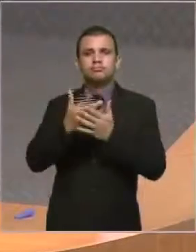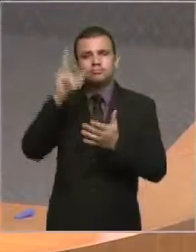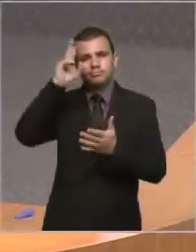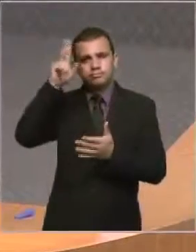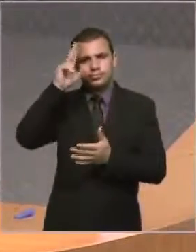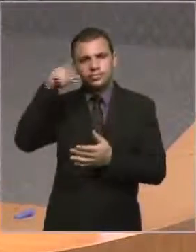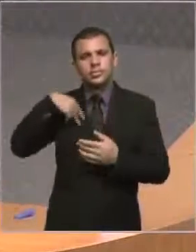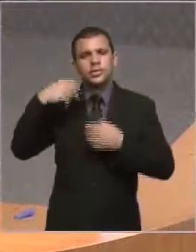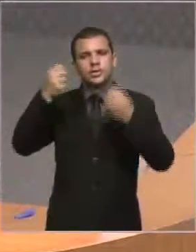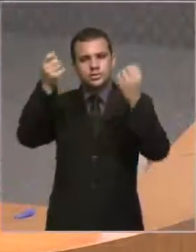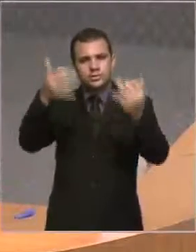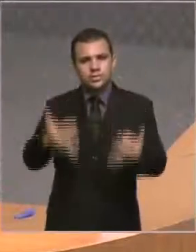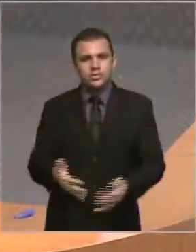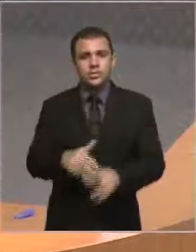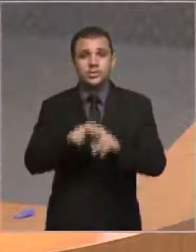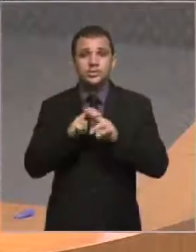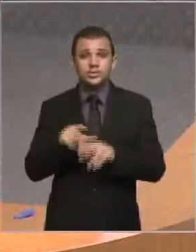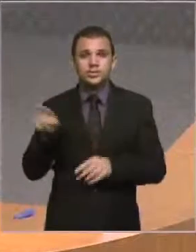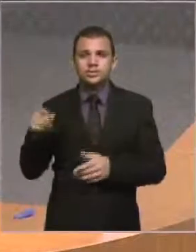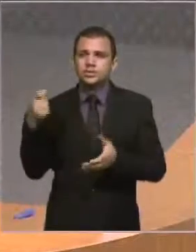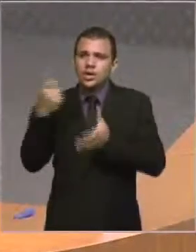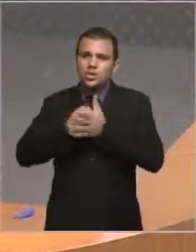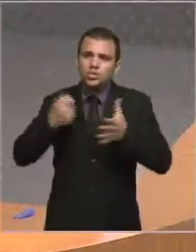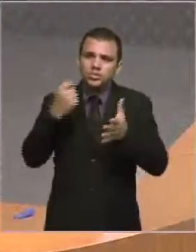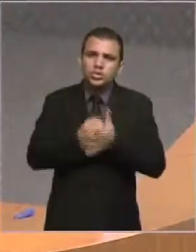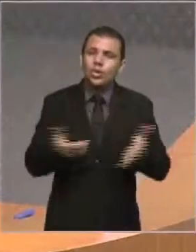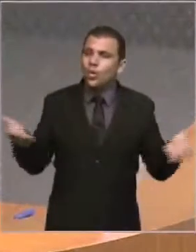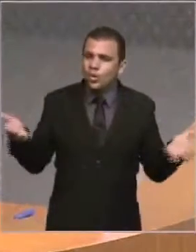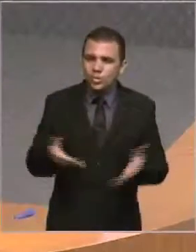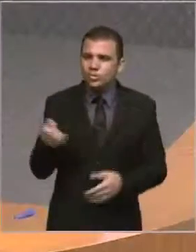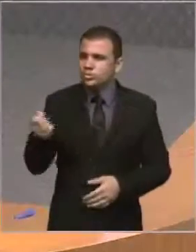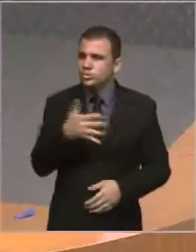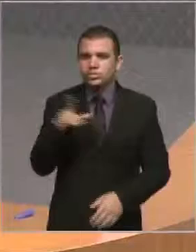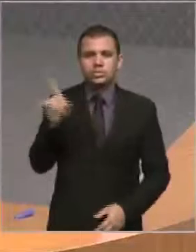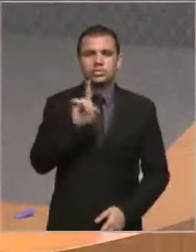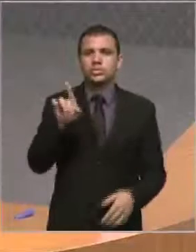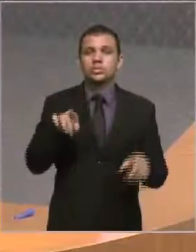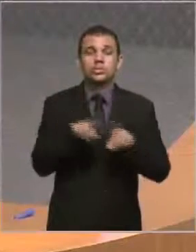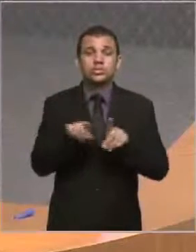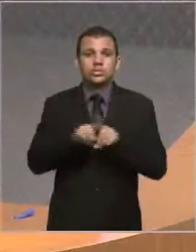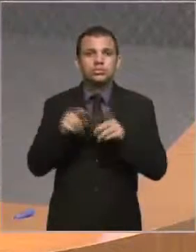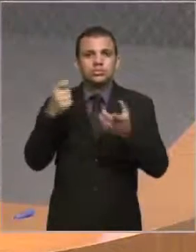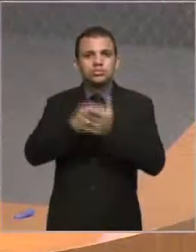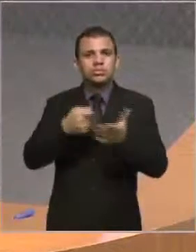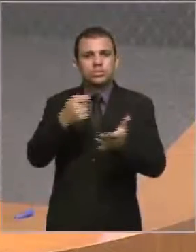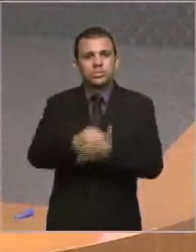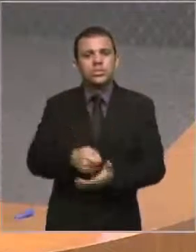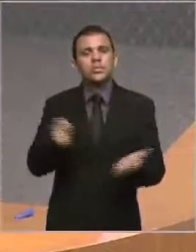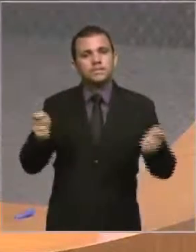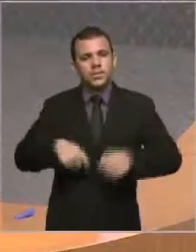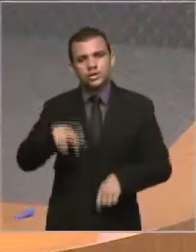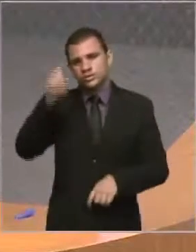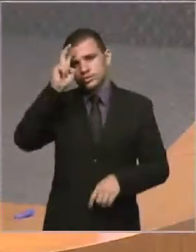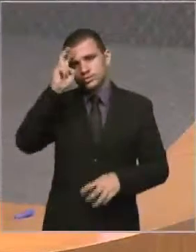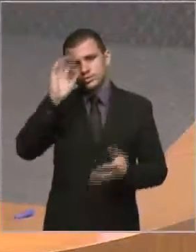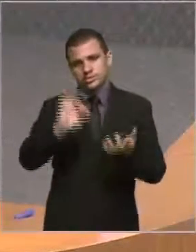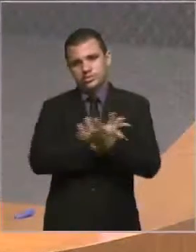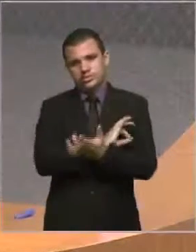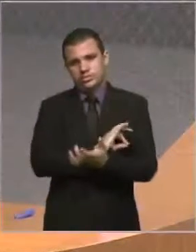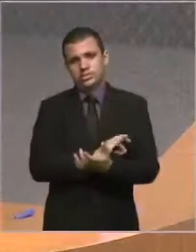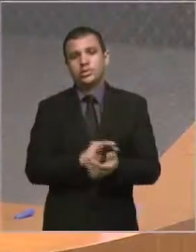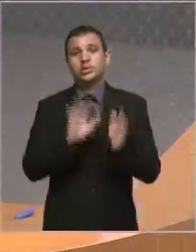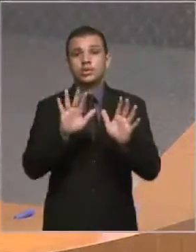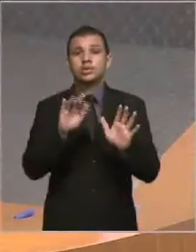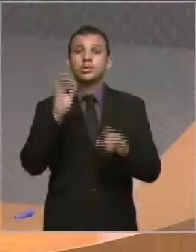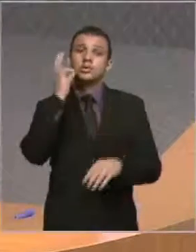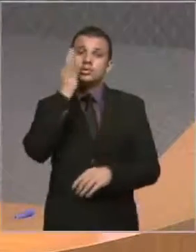que este convênio fosse assinado na quinta-feira. Tanto que, em setembro de 2014, em audiência pública, as